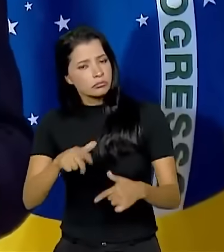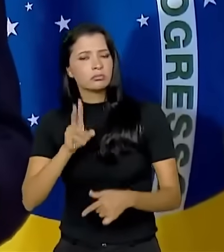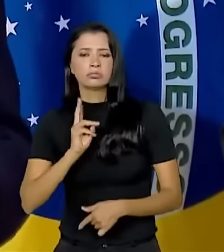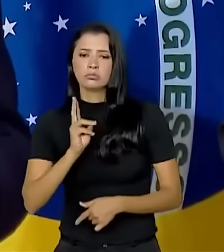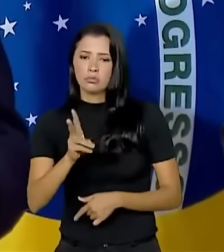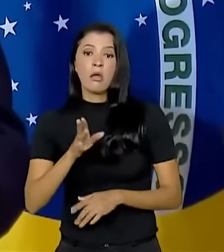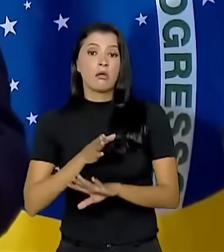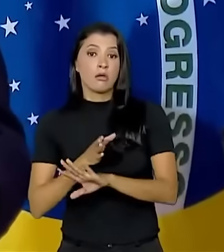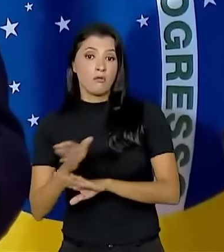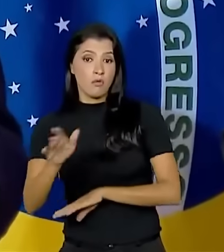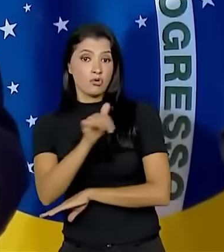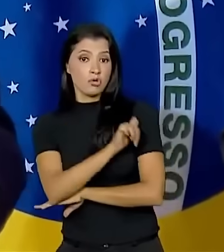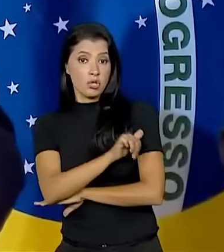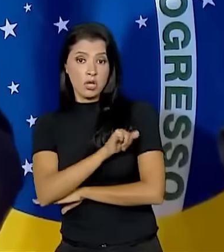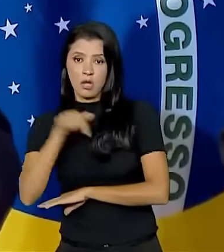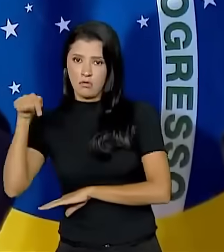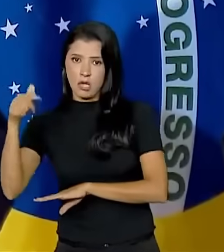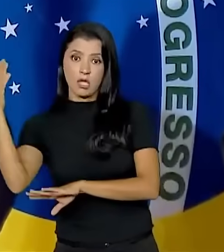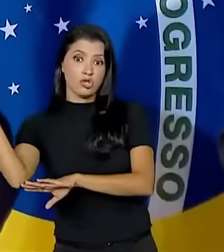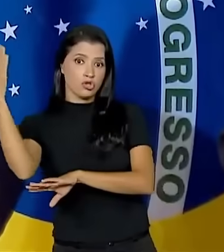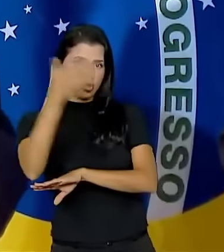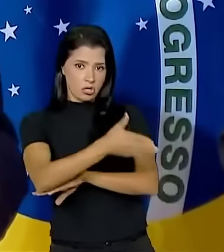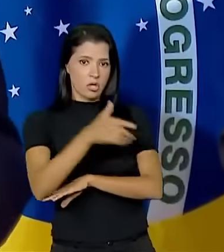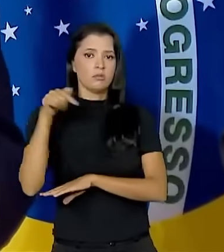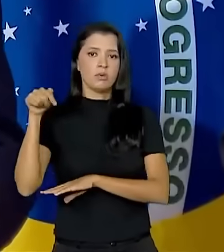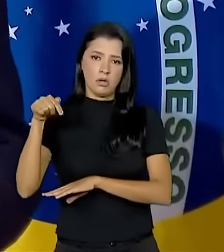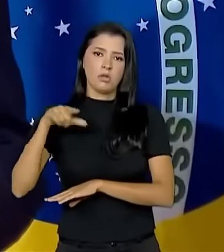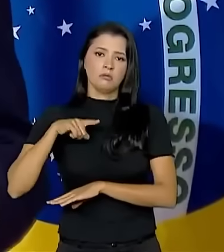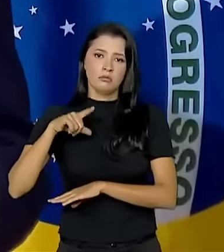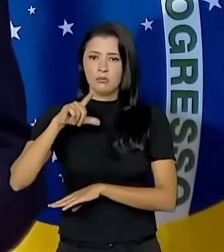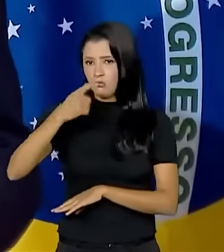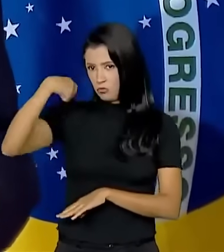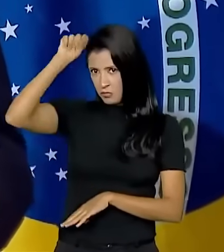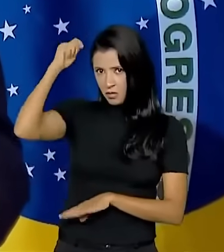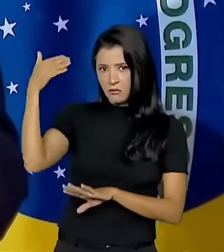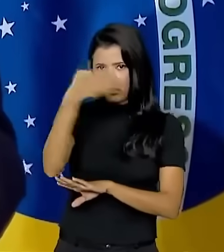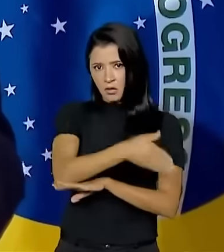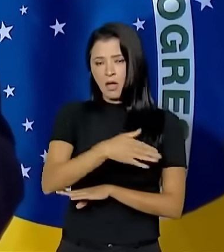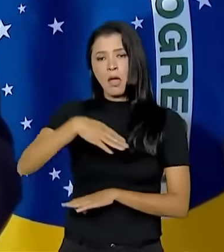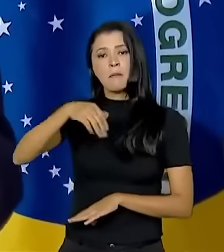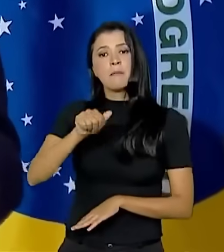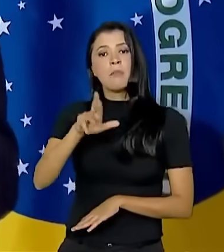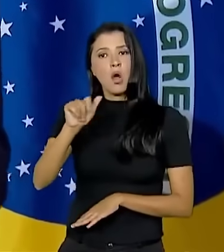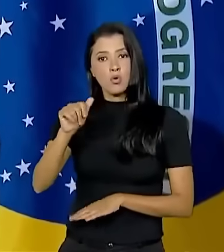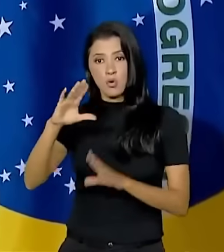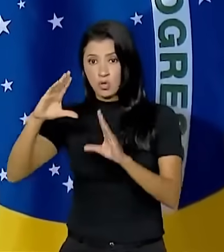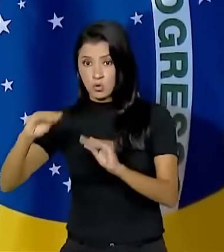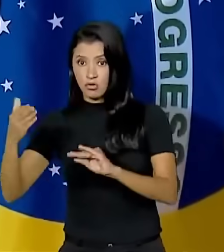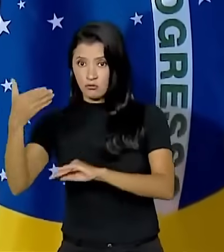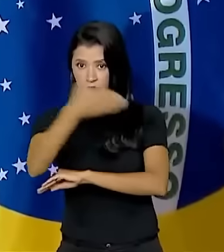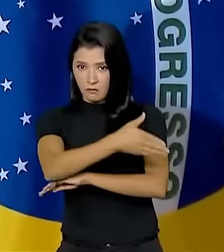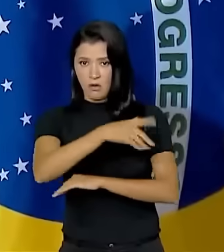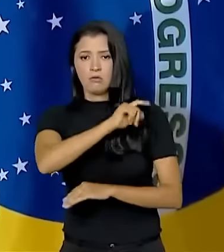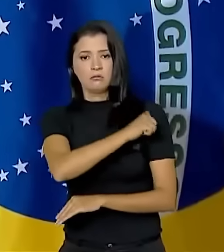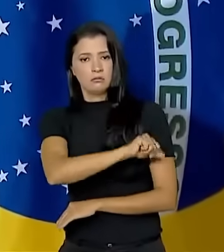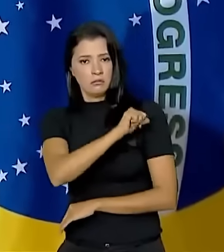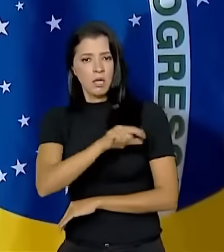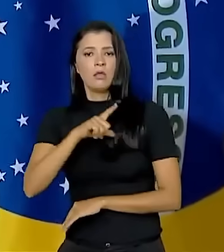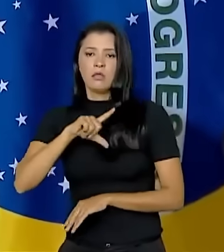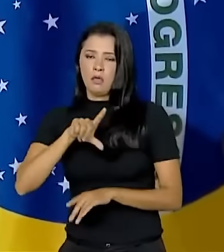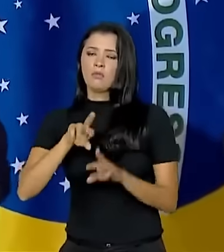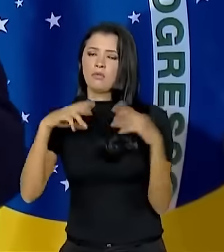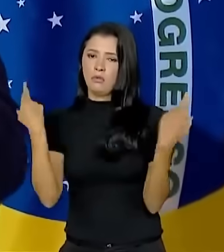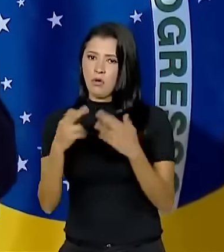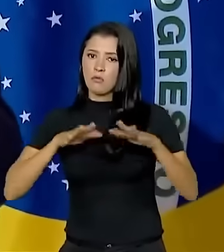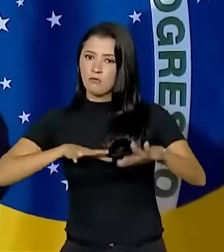Eu estou indo para o Rio de Janeiro, direto daqui de Berlim. O Mauro vai direto hoje à noite. Eu tenho uma reunião com o movimento social,